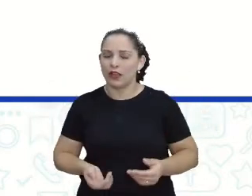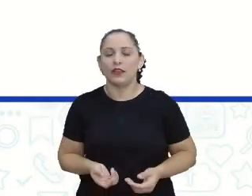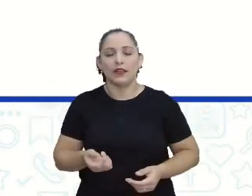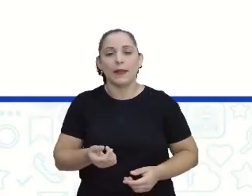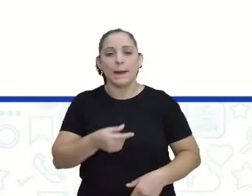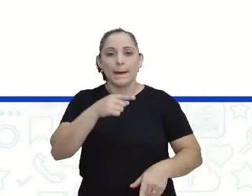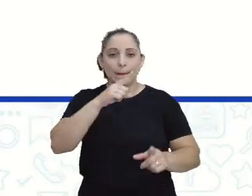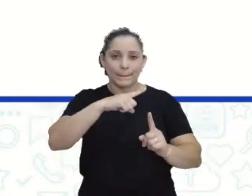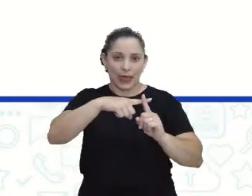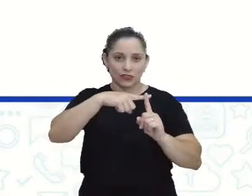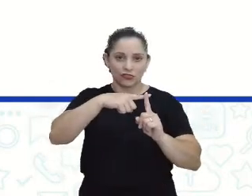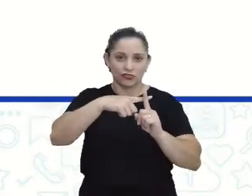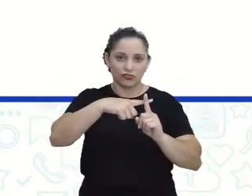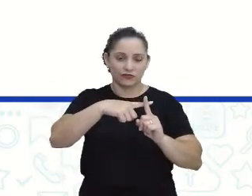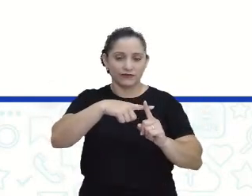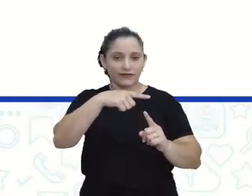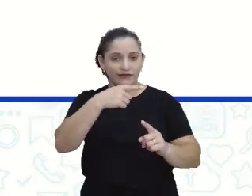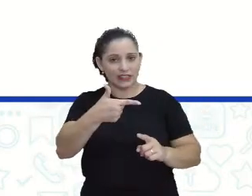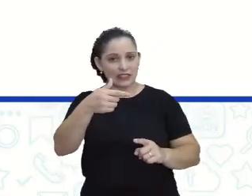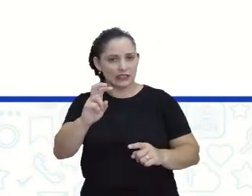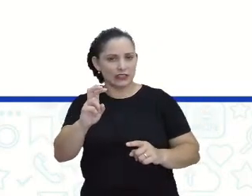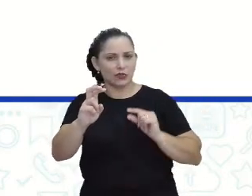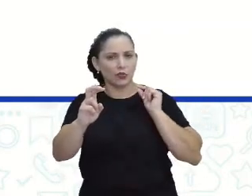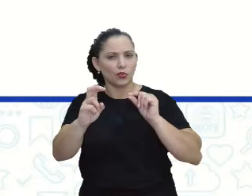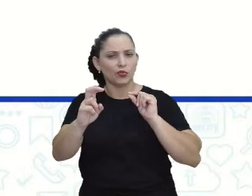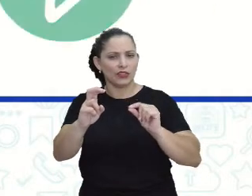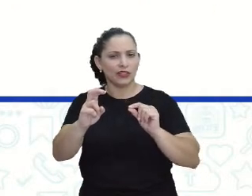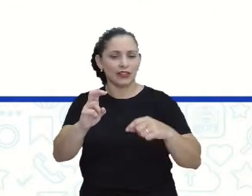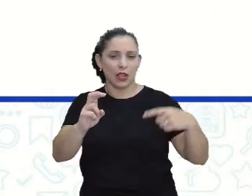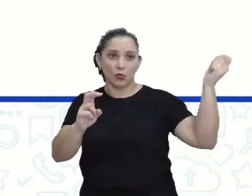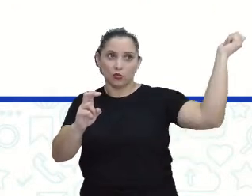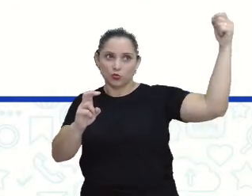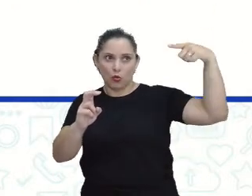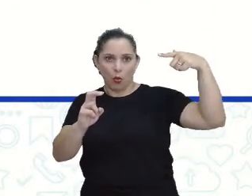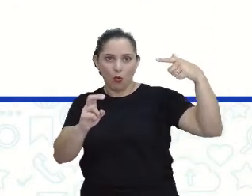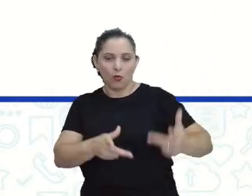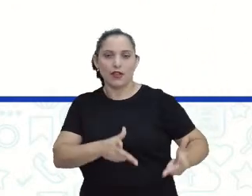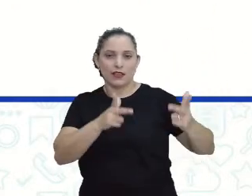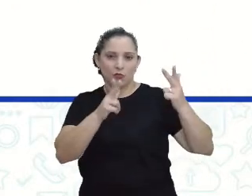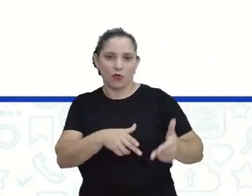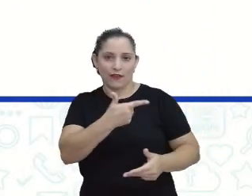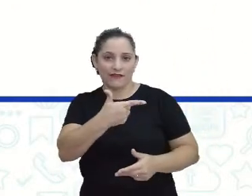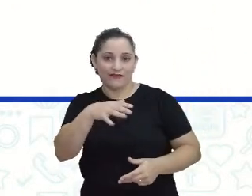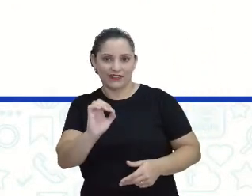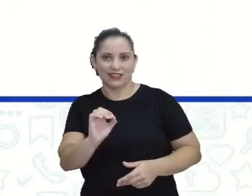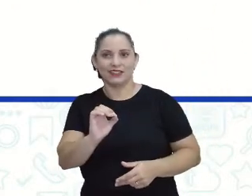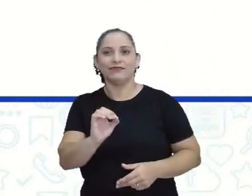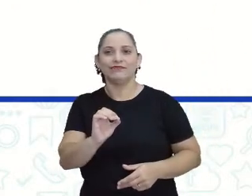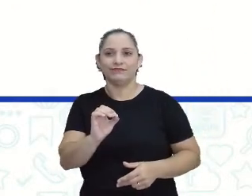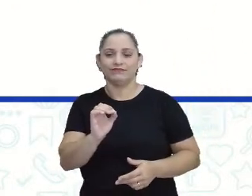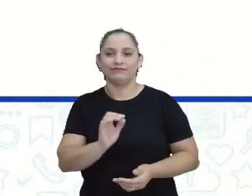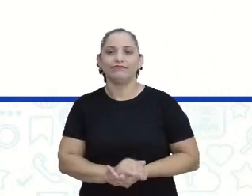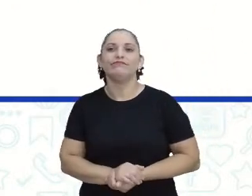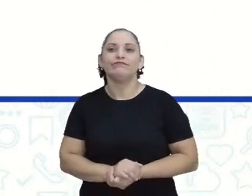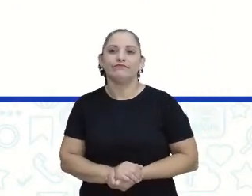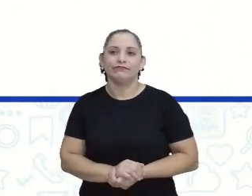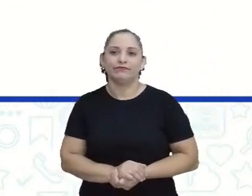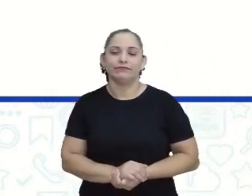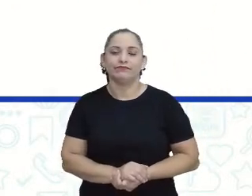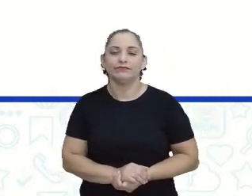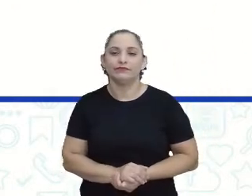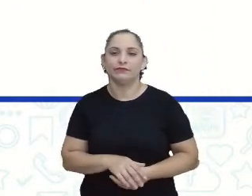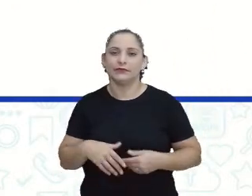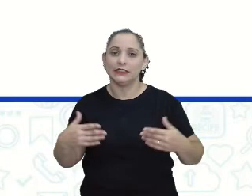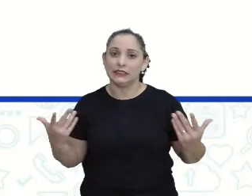descobrir intuitivamente aí que o valor do Sol é igual a 20. Então, isso é uma maneira da gente